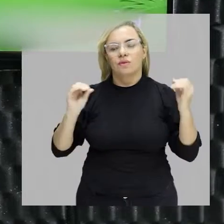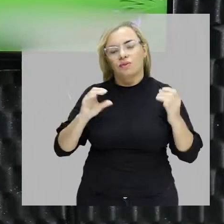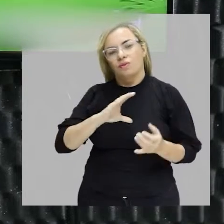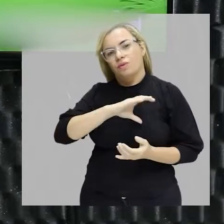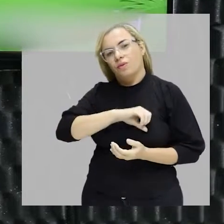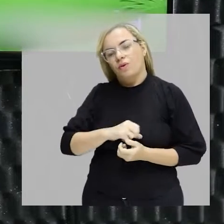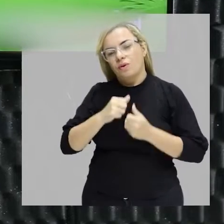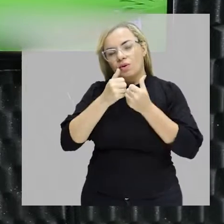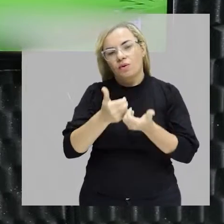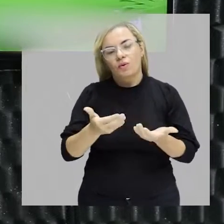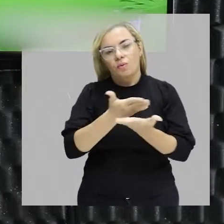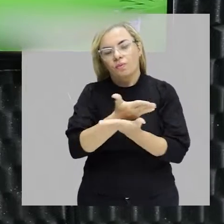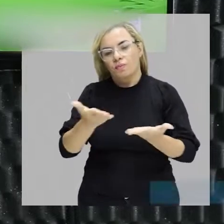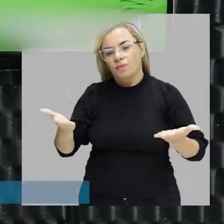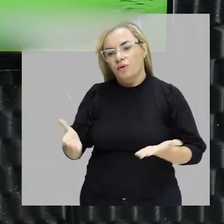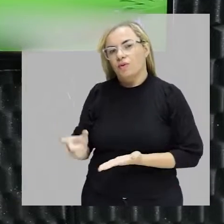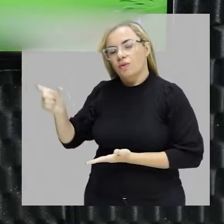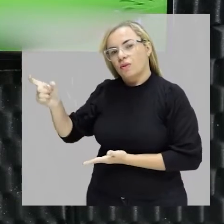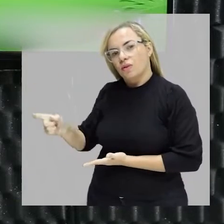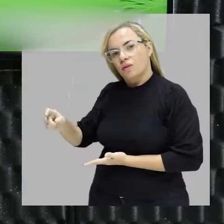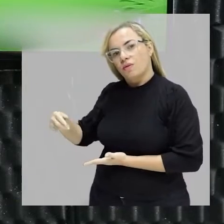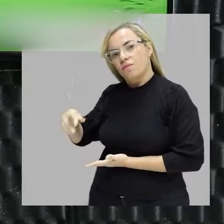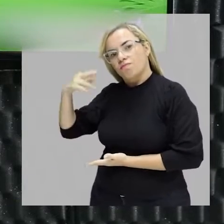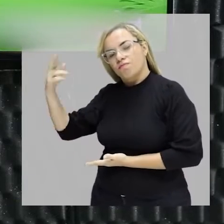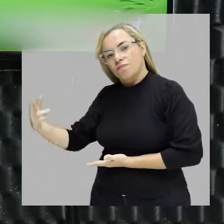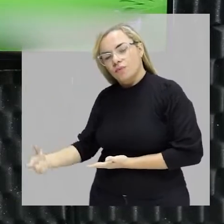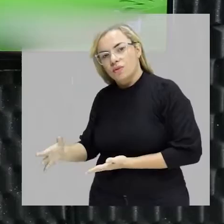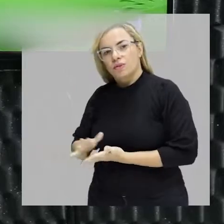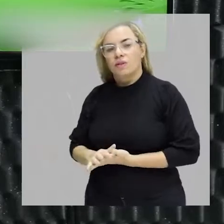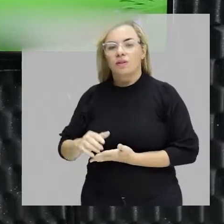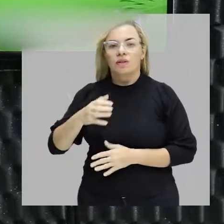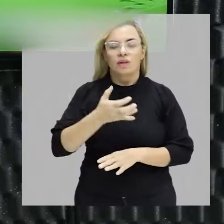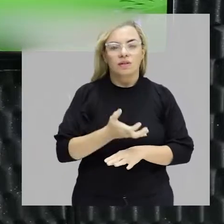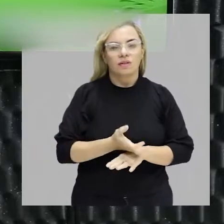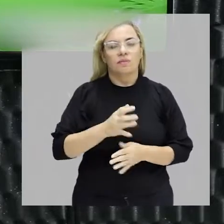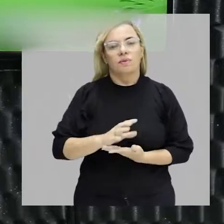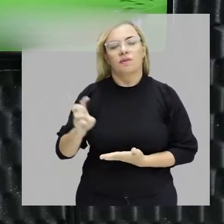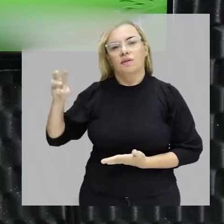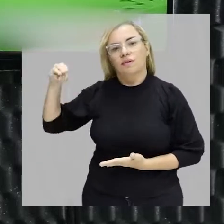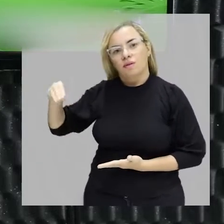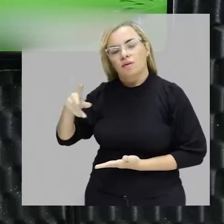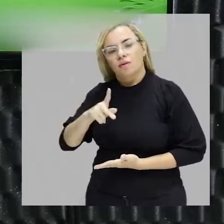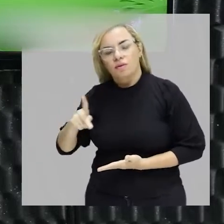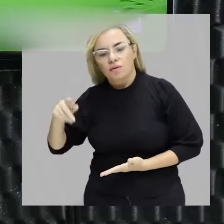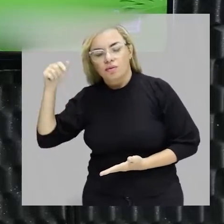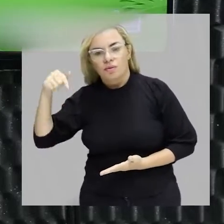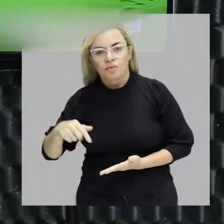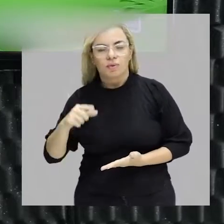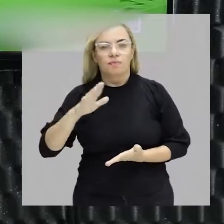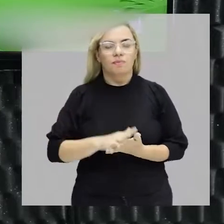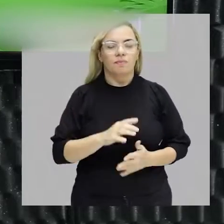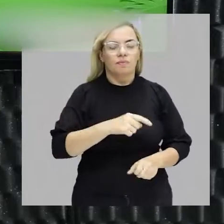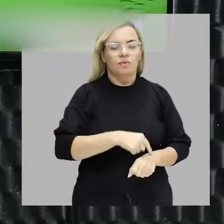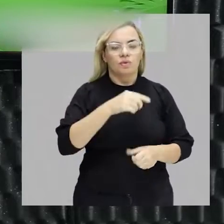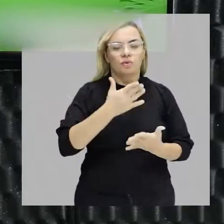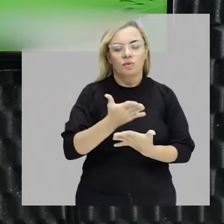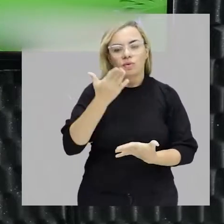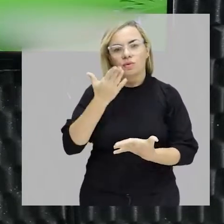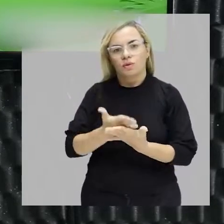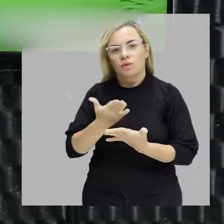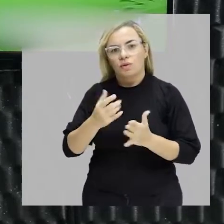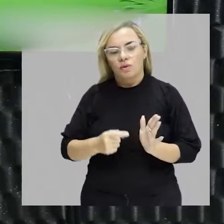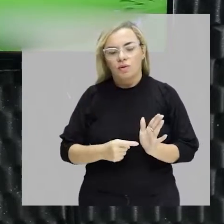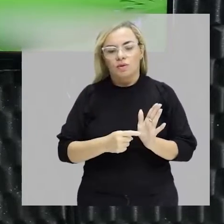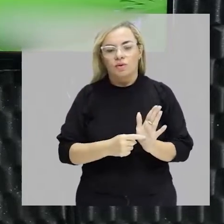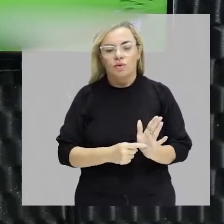E aí, meus amores, tudo bem com vocês? Eu sou a professora Renata Fex, sou professora de matemática e neste nosso momento de estudo eu estou trazendo